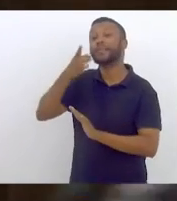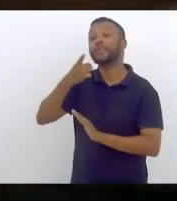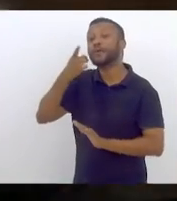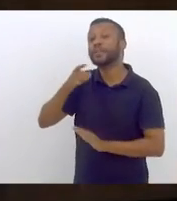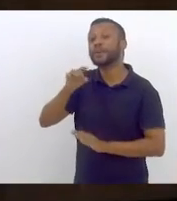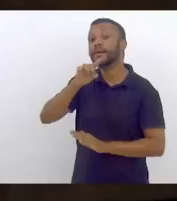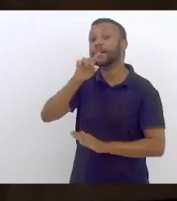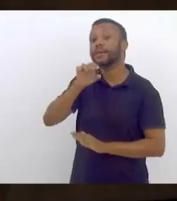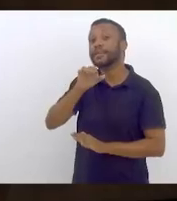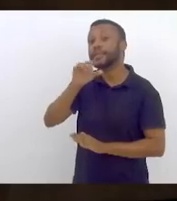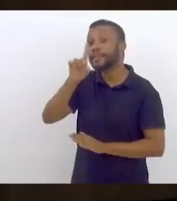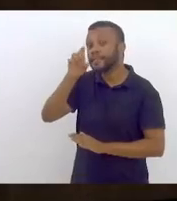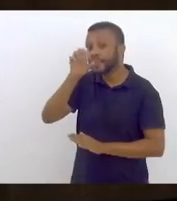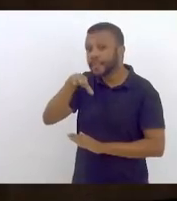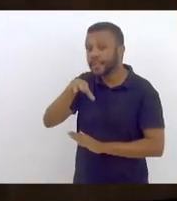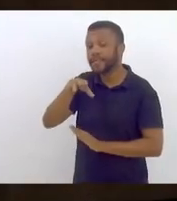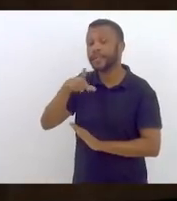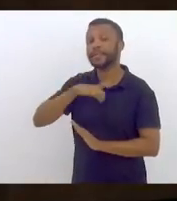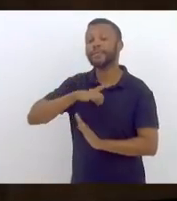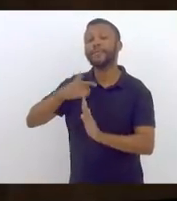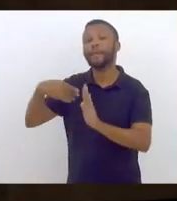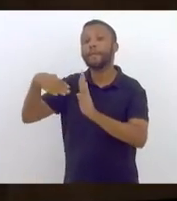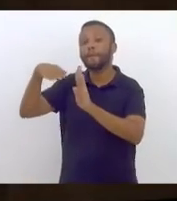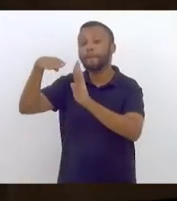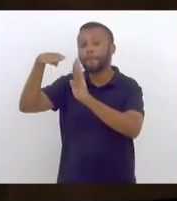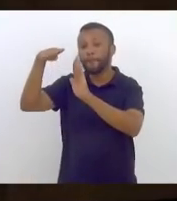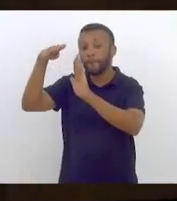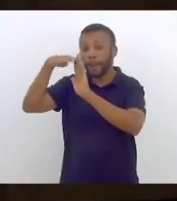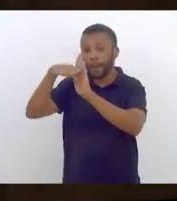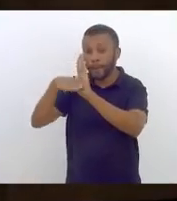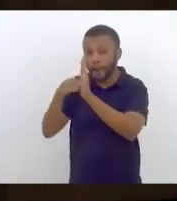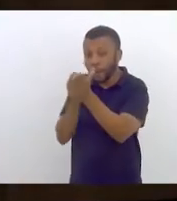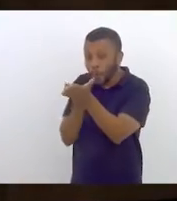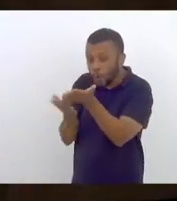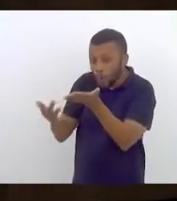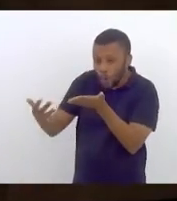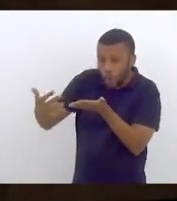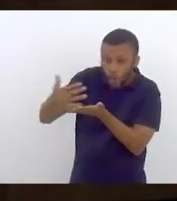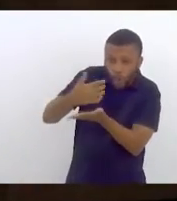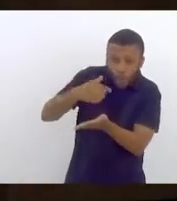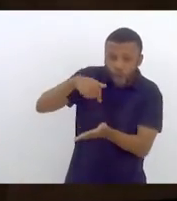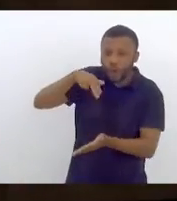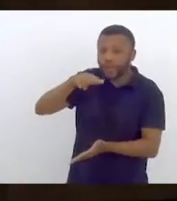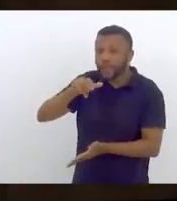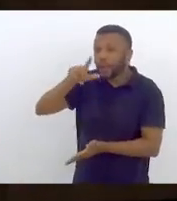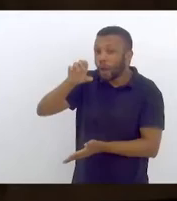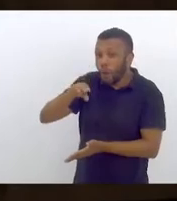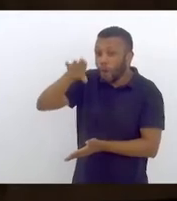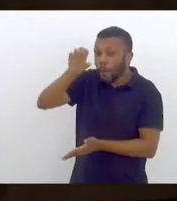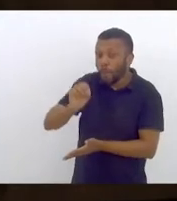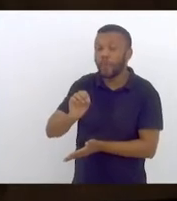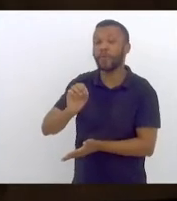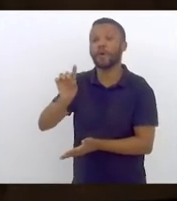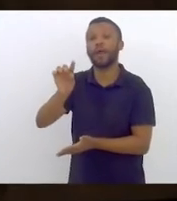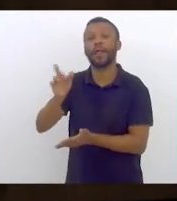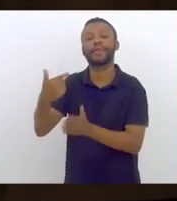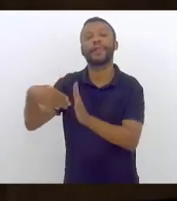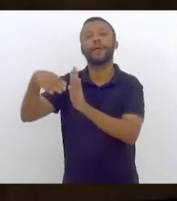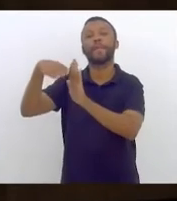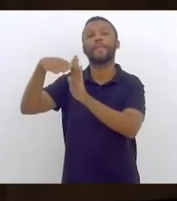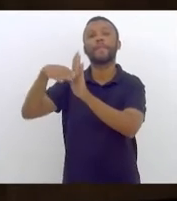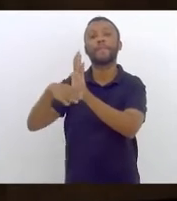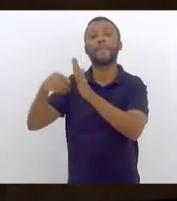A deputada Zeidan pegou a relação de todos os quilombos, então vai decretando um a um, mas agora tem